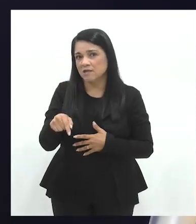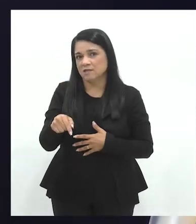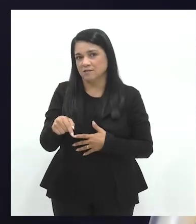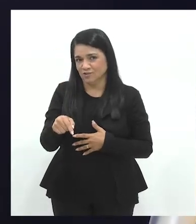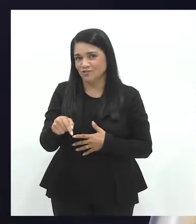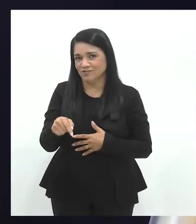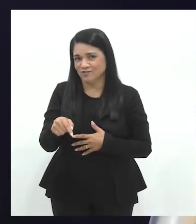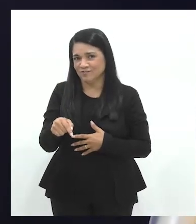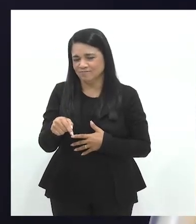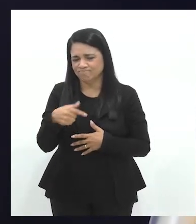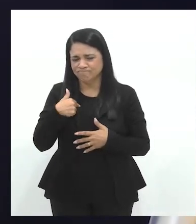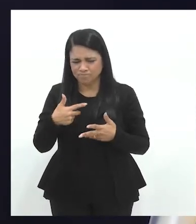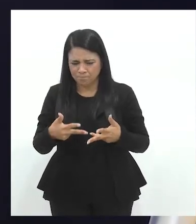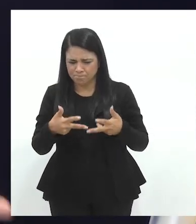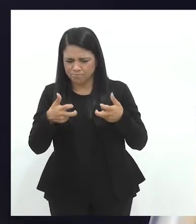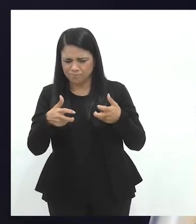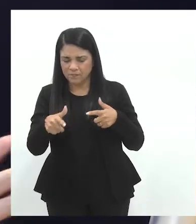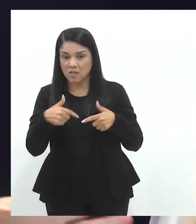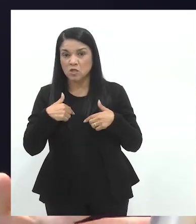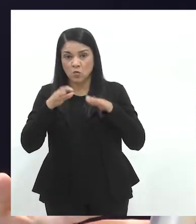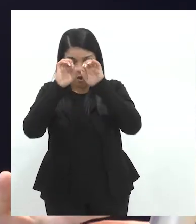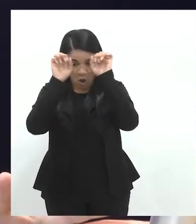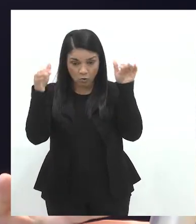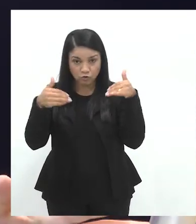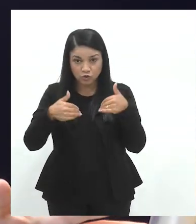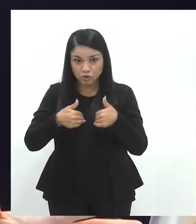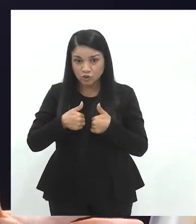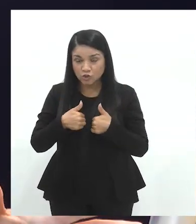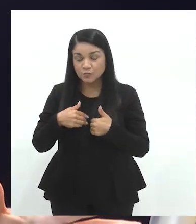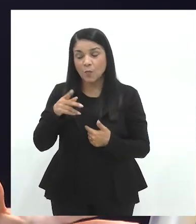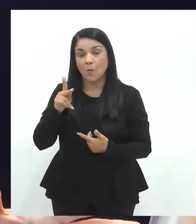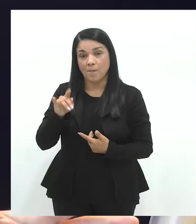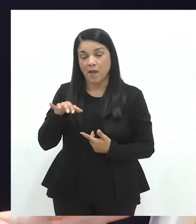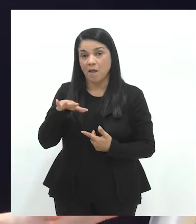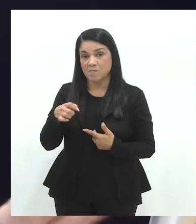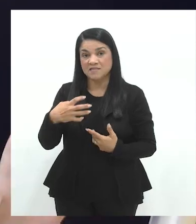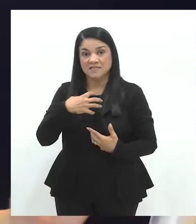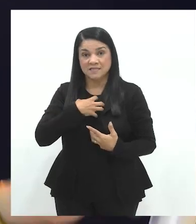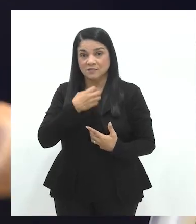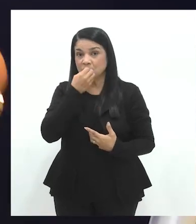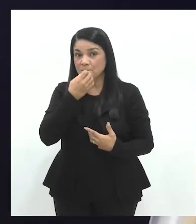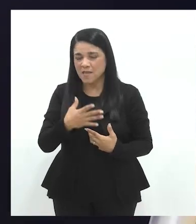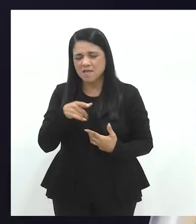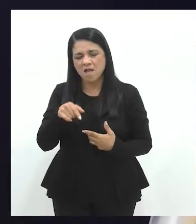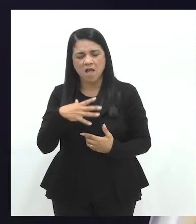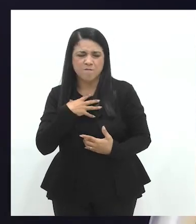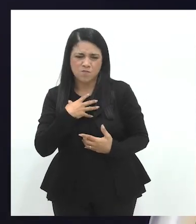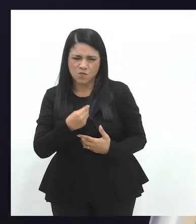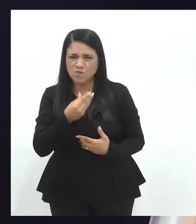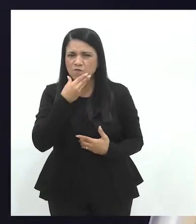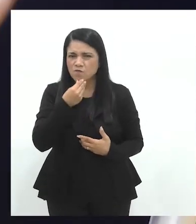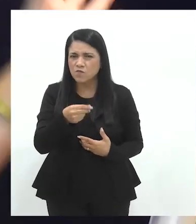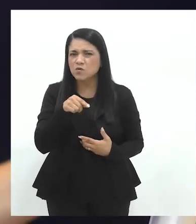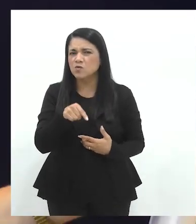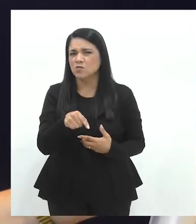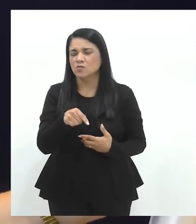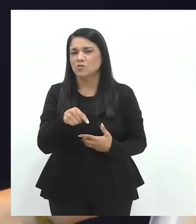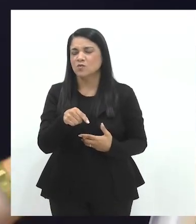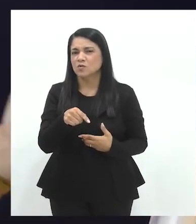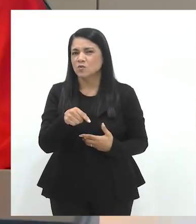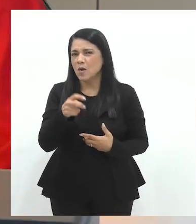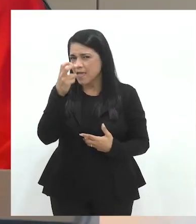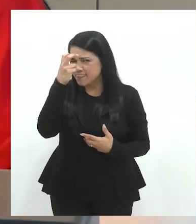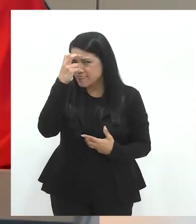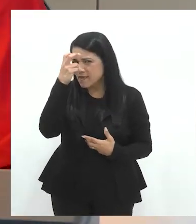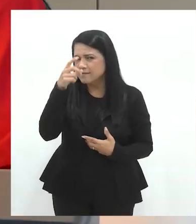inteligente. Isso conforta um pouco os pais. Na questão do autismo, isso conforta demais. Porque, tudo bem, meu filho É tem alguma autista, questão mas ali.